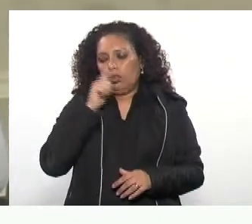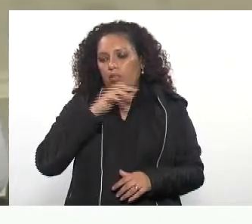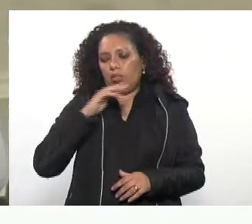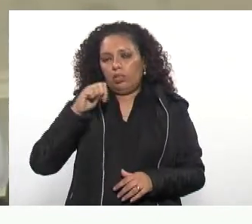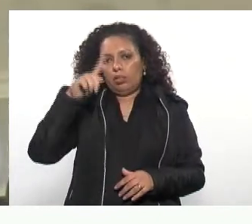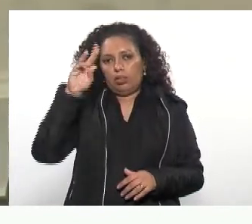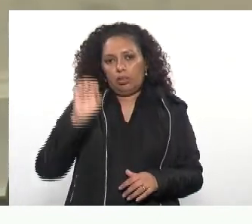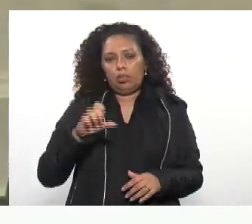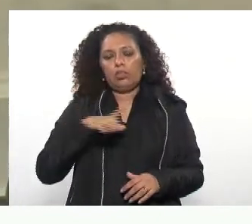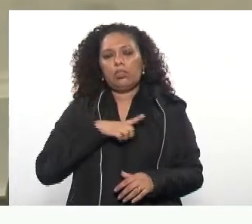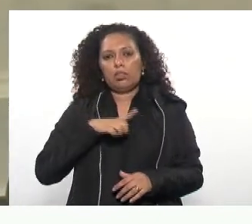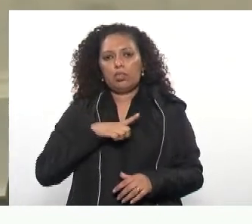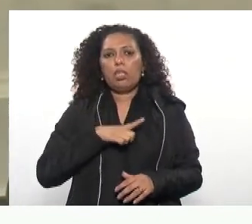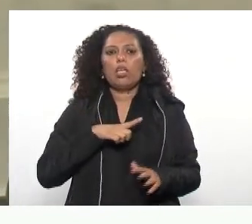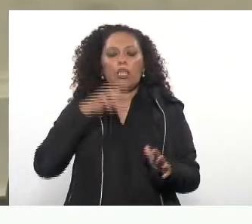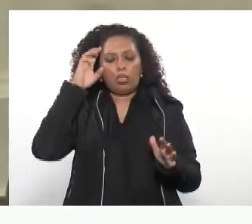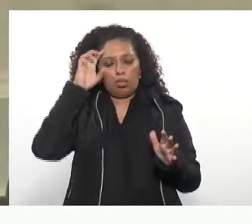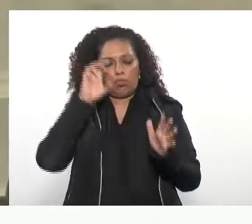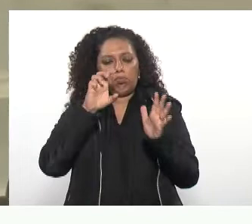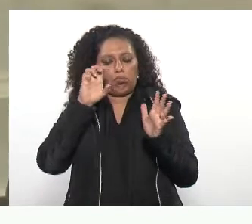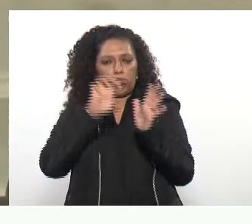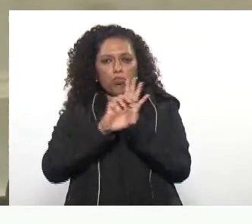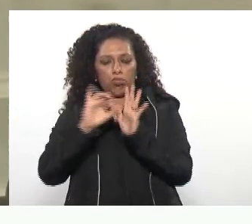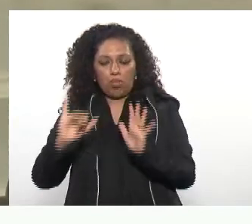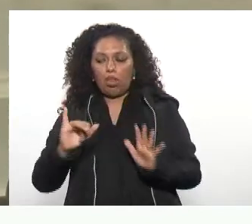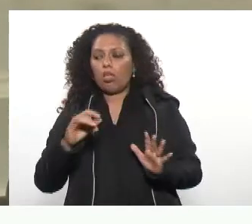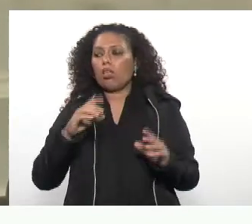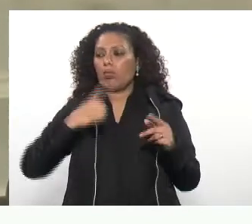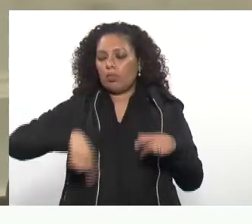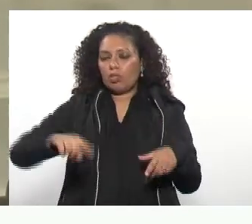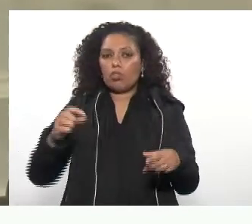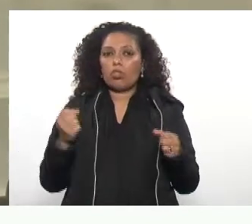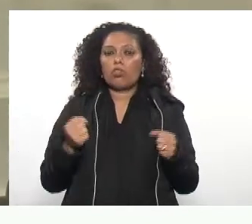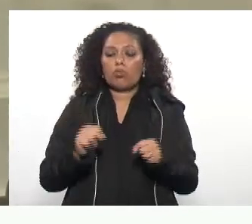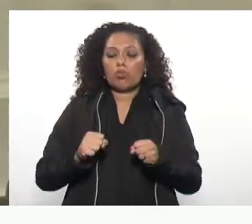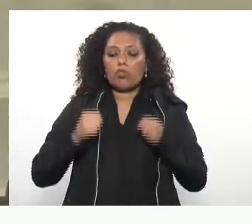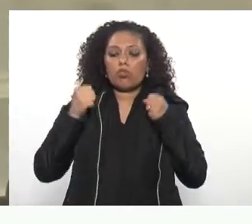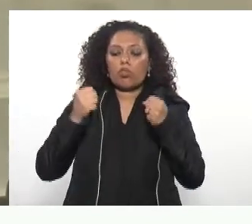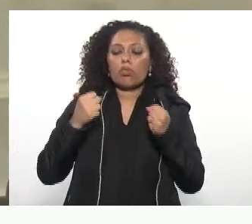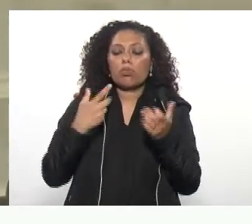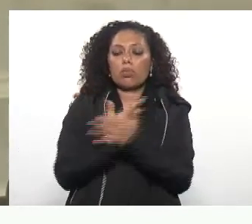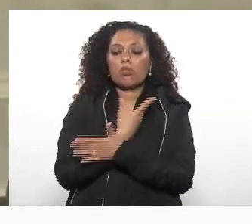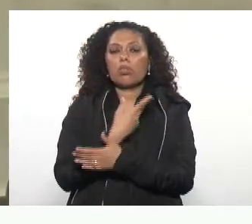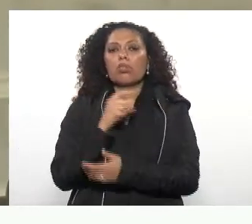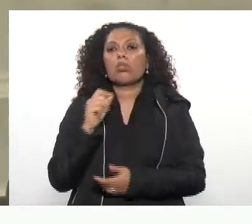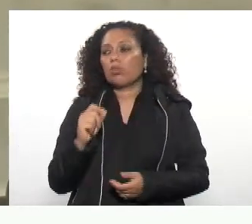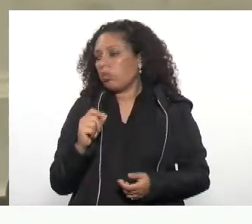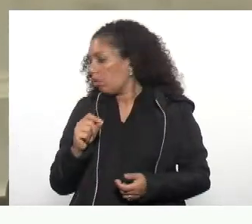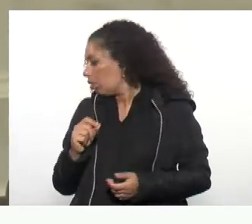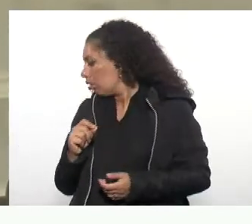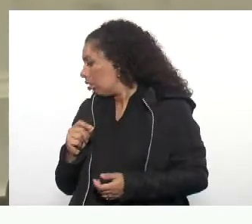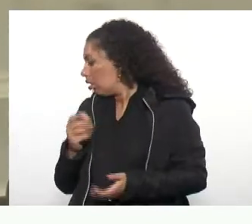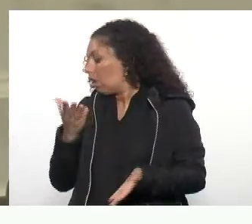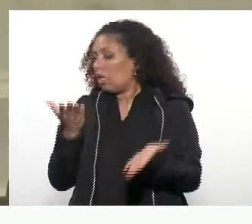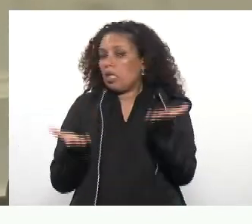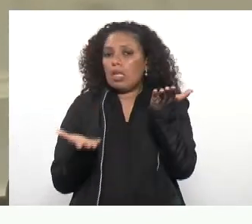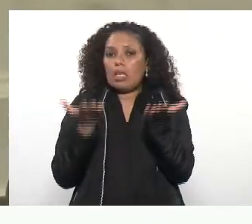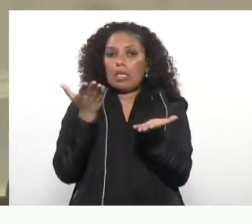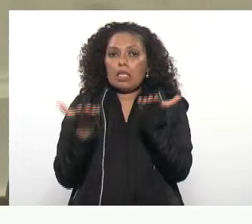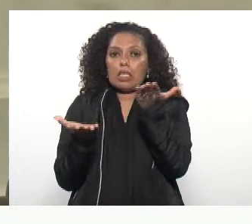a gente entende, mas o que a gente sempre lutou foi pela razoabilidade, né, para fazer